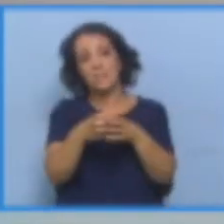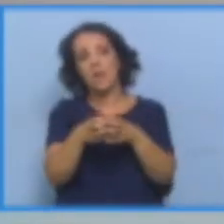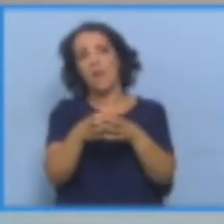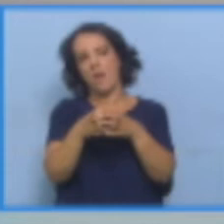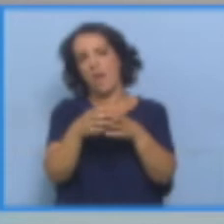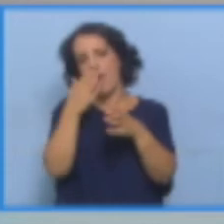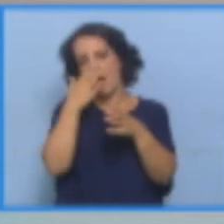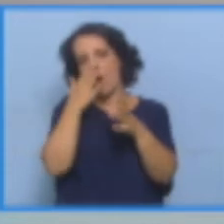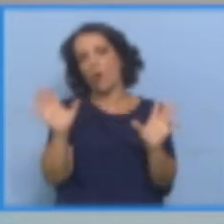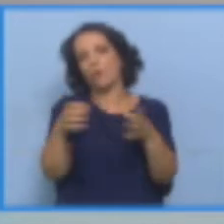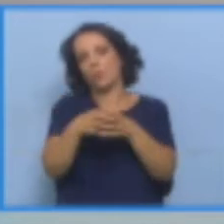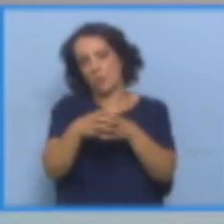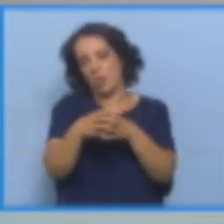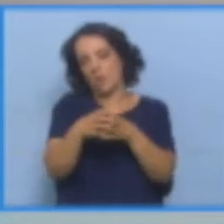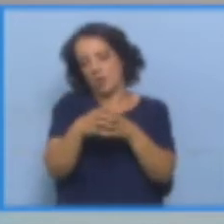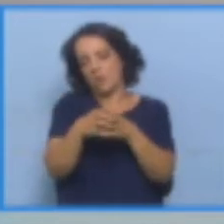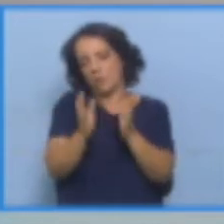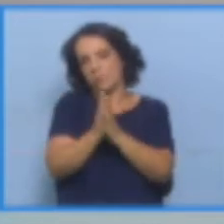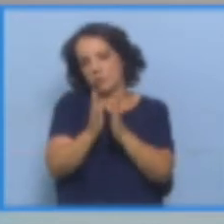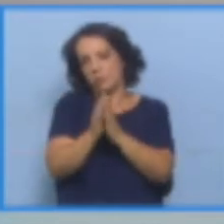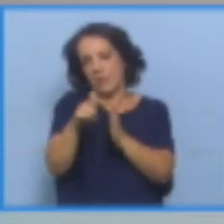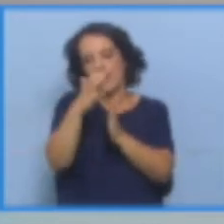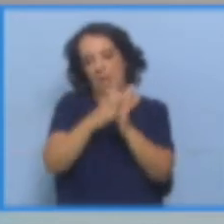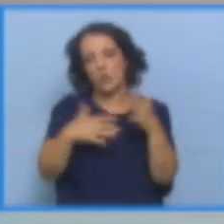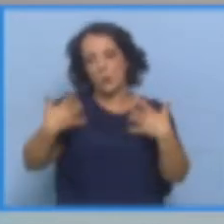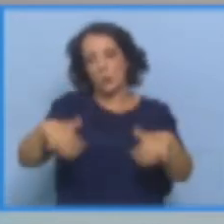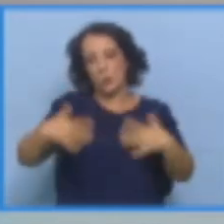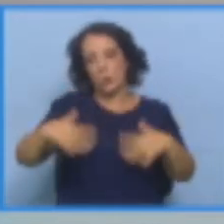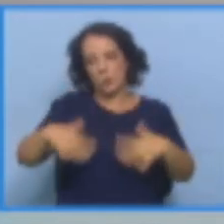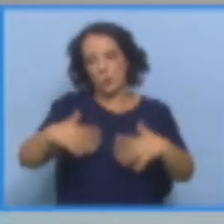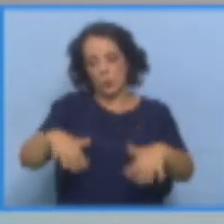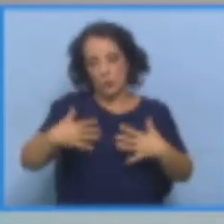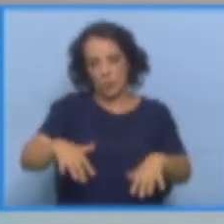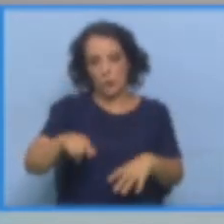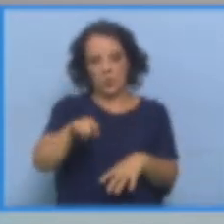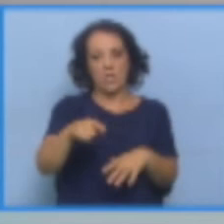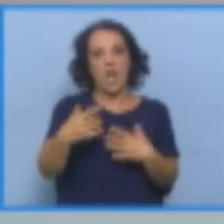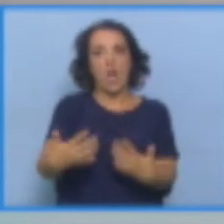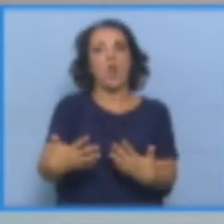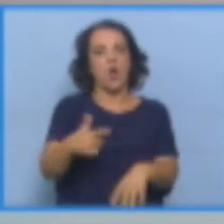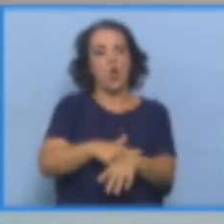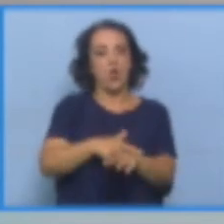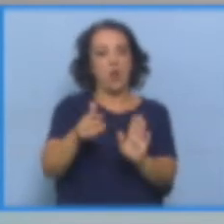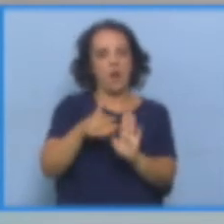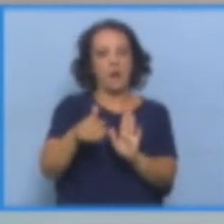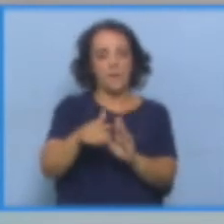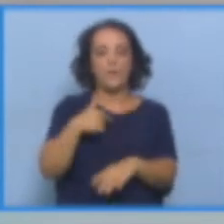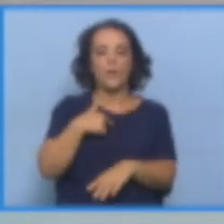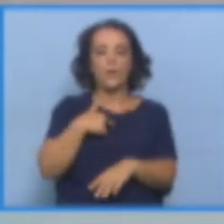tecido familiar ela também. Não é? Que texto este? No momento em que estamos a viver. Quando preparava